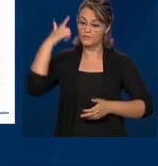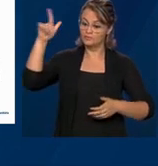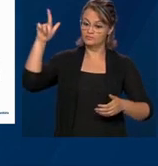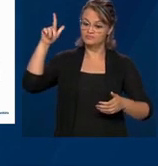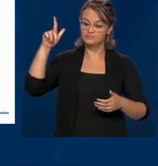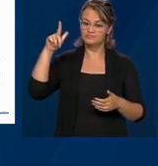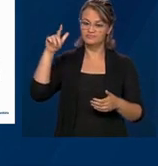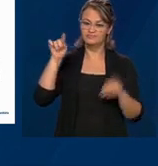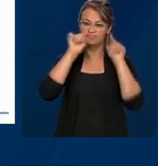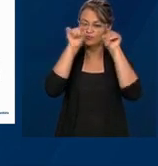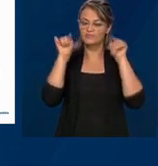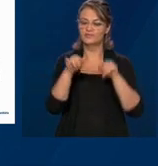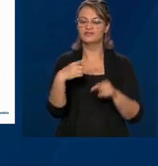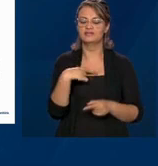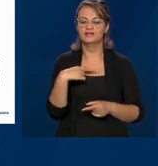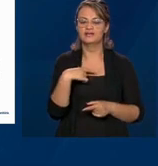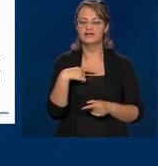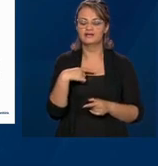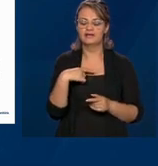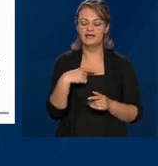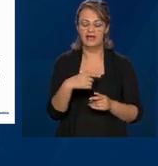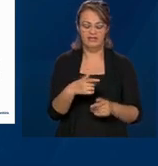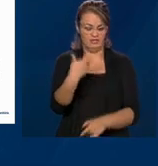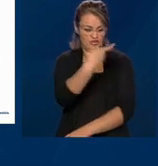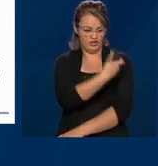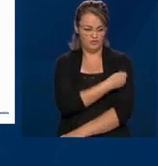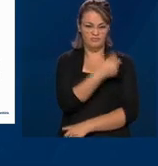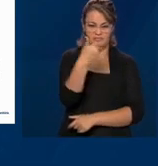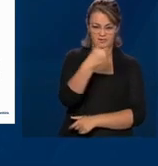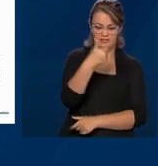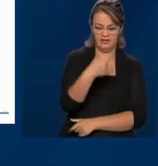Uma outra incerteza é a questão do intervalo de doses, né?